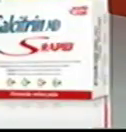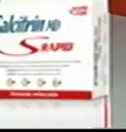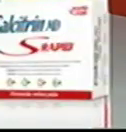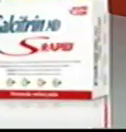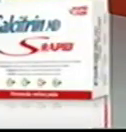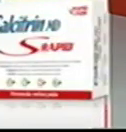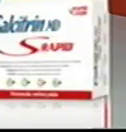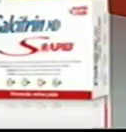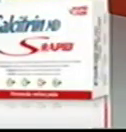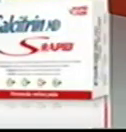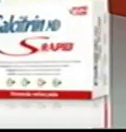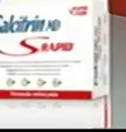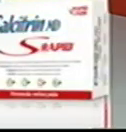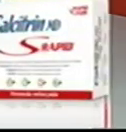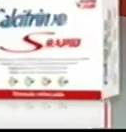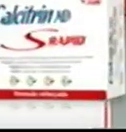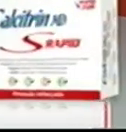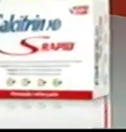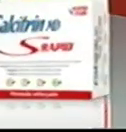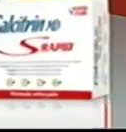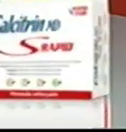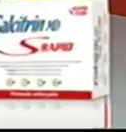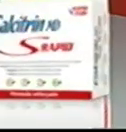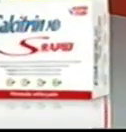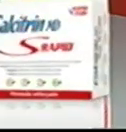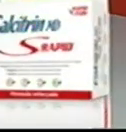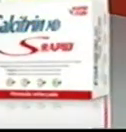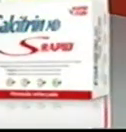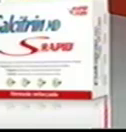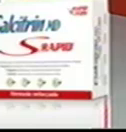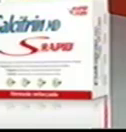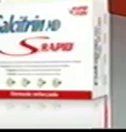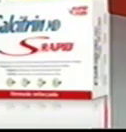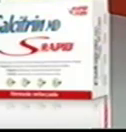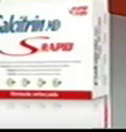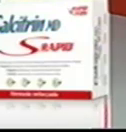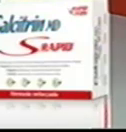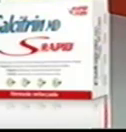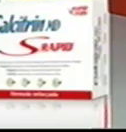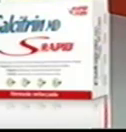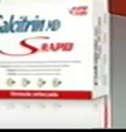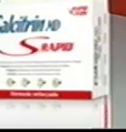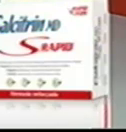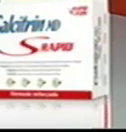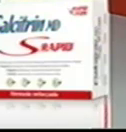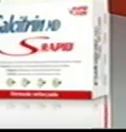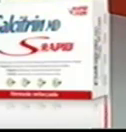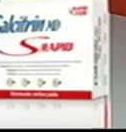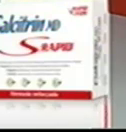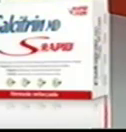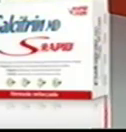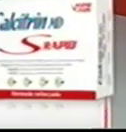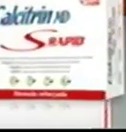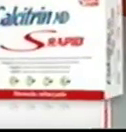Bom dia. Olá. Bom dia, Sónia. Olha, parabéns, antes de mais, porque a empresa Viva Melhor ganhou este prémio de escolha do